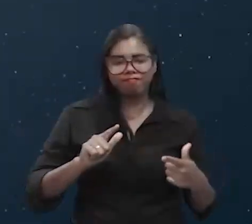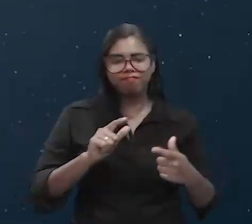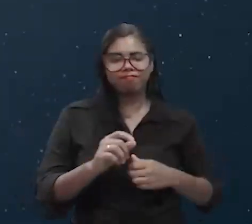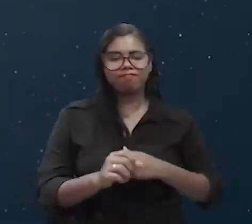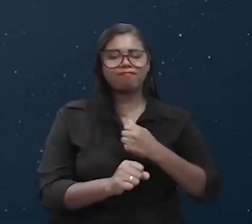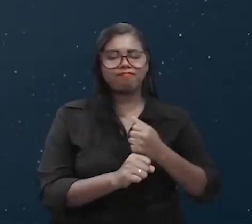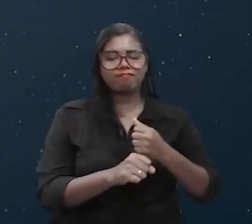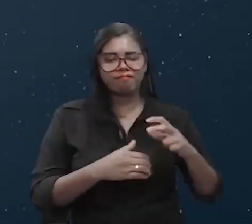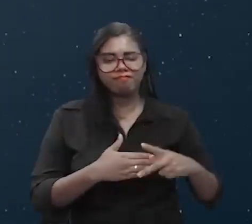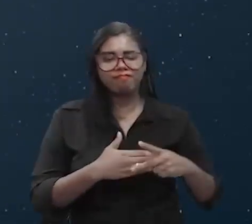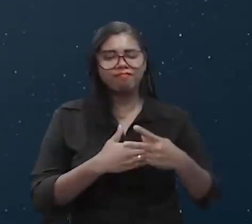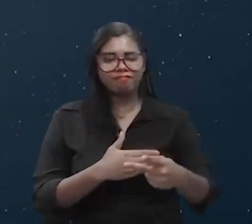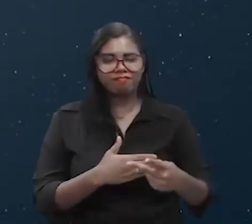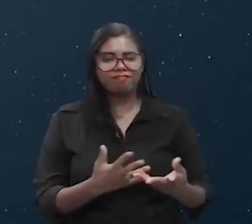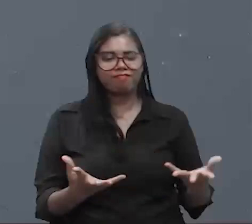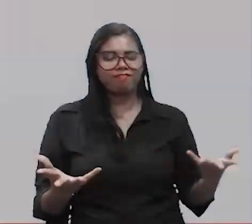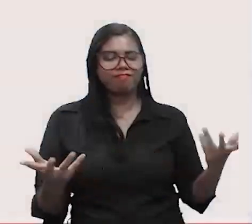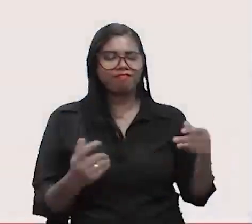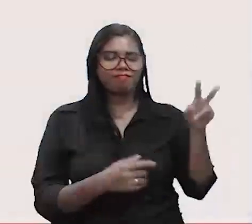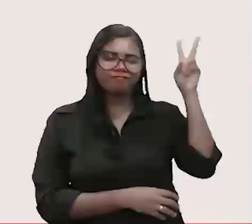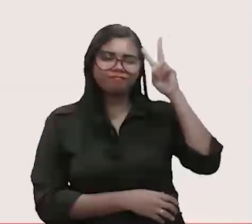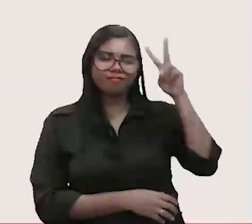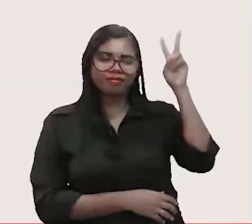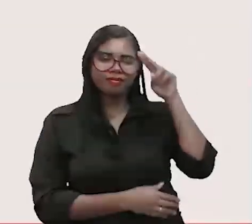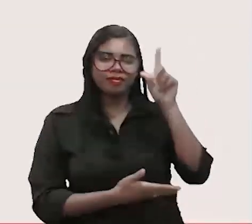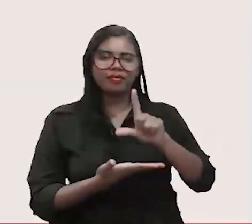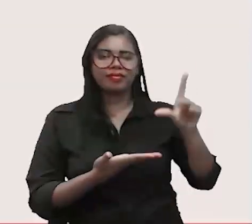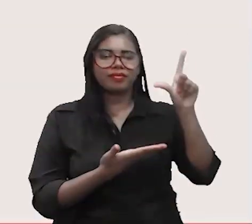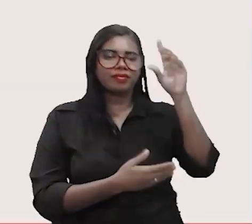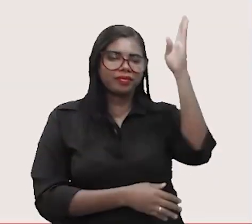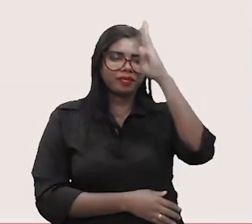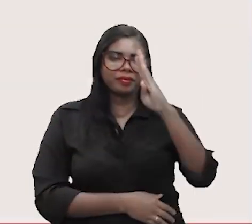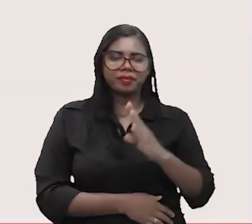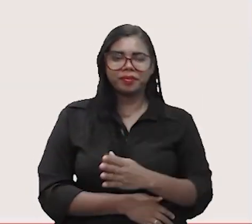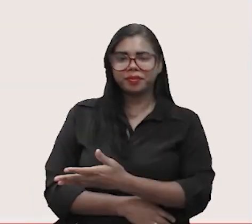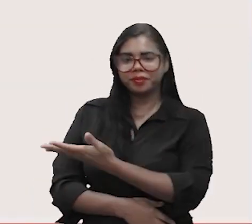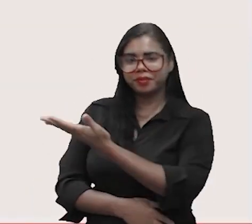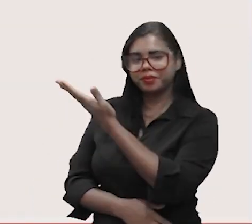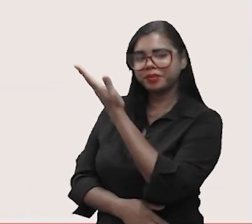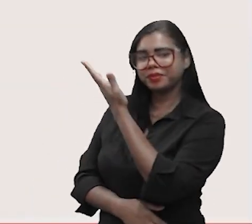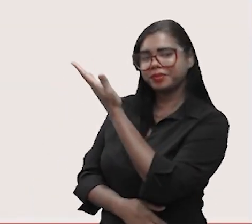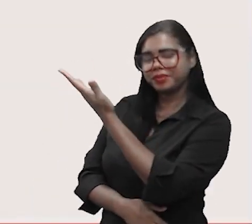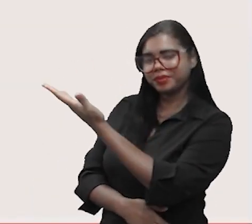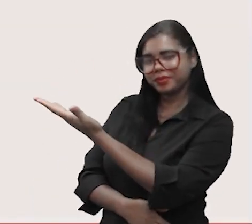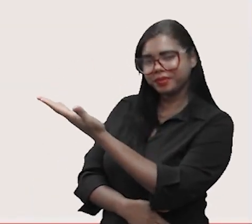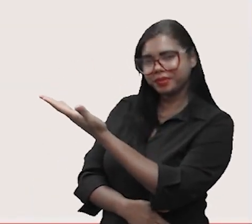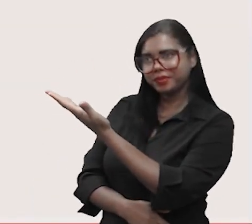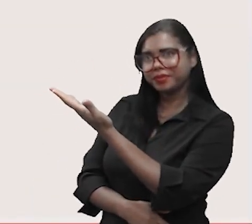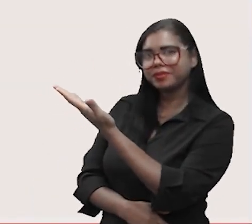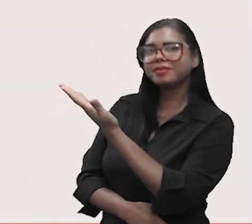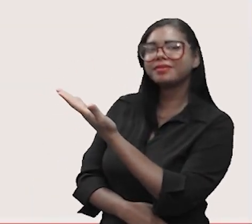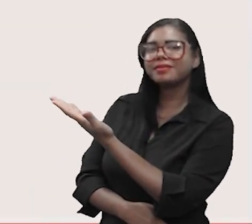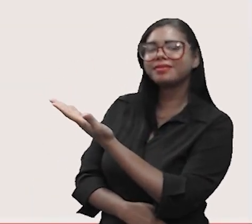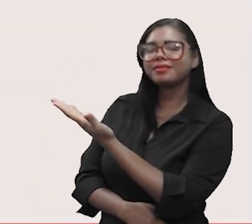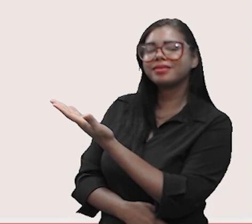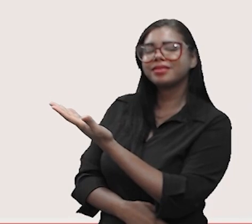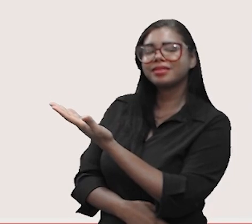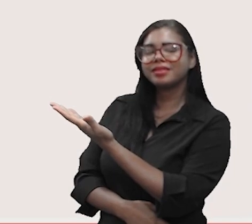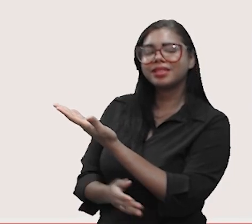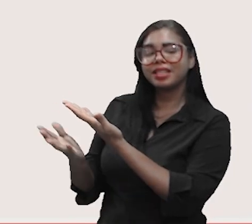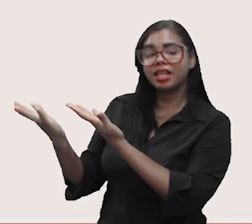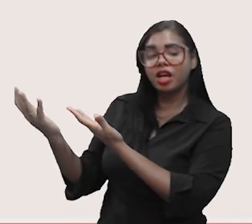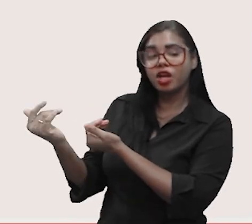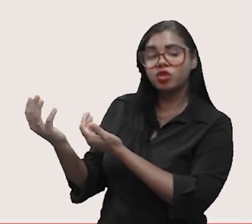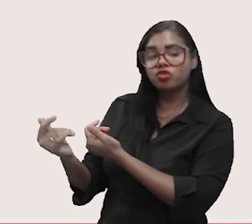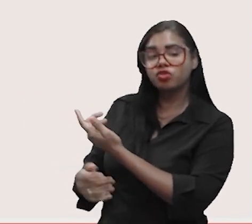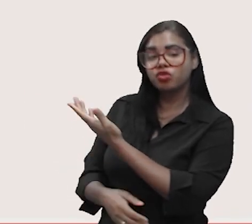bombástico da história da literatura brasileira, tá? Tá aí uma fotografia dele, jovem, né? Quando ele morre, ele está um